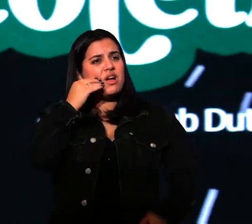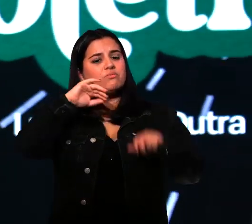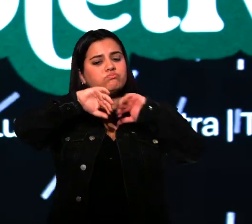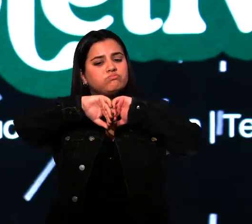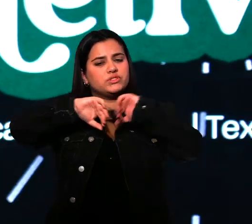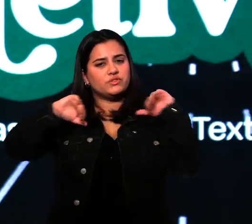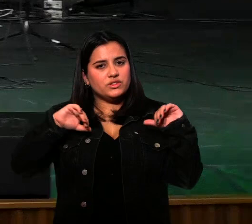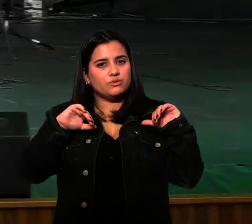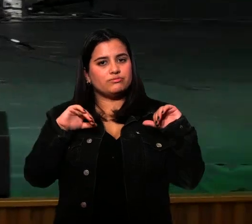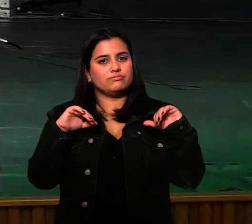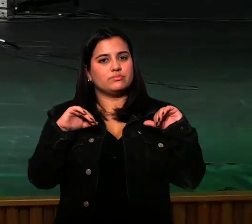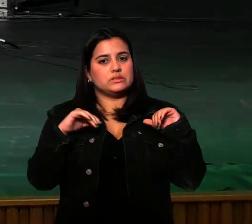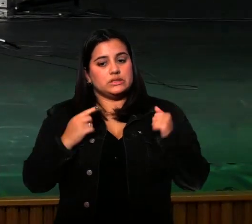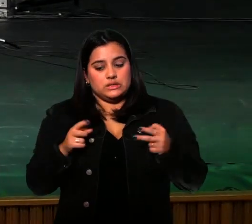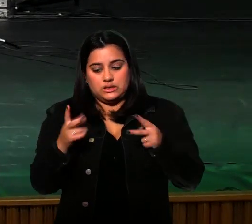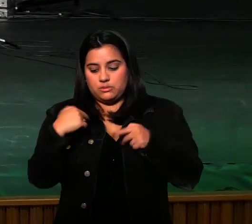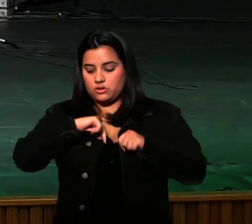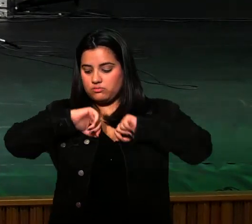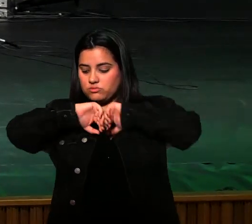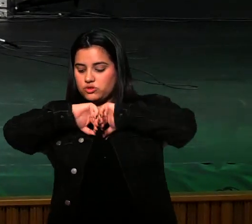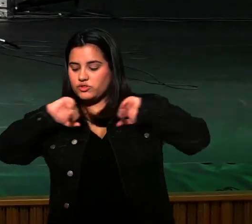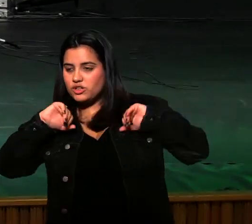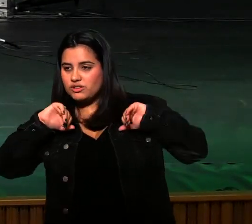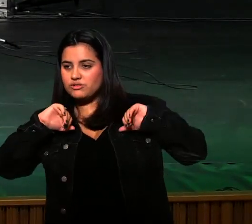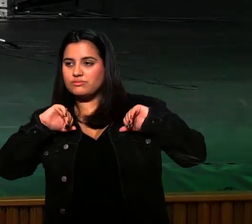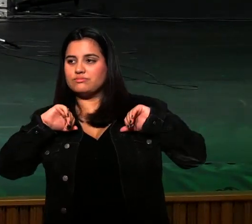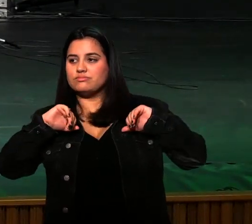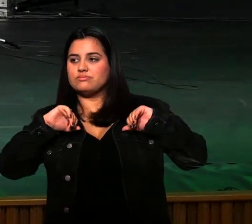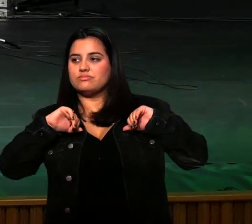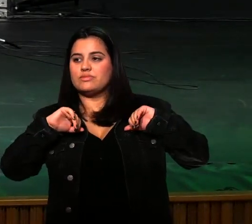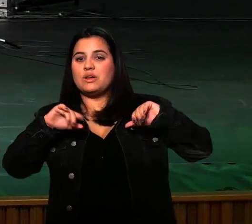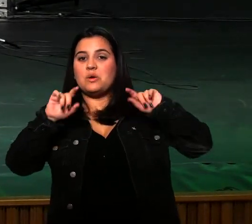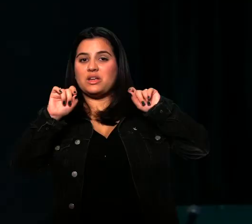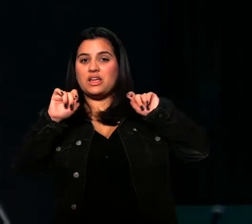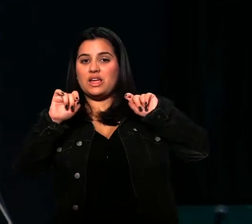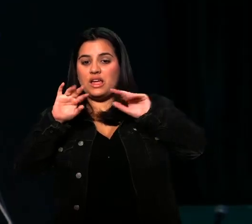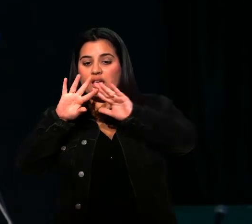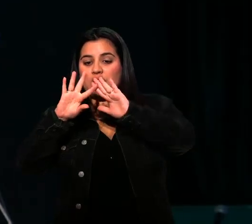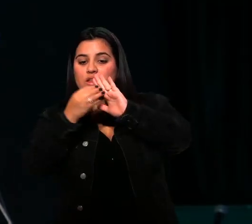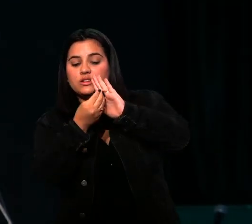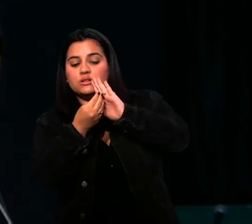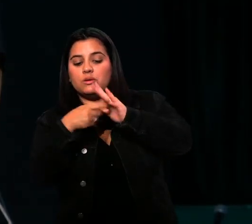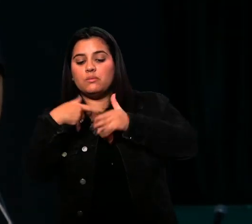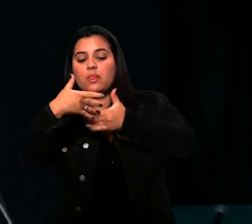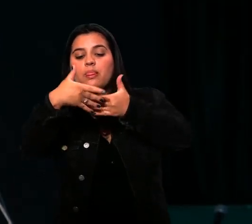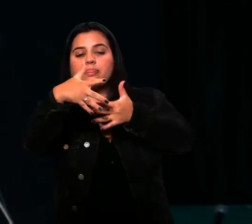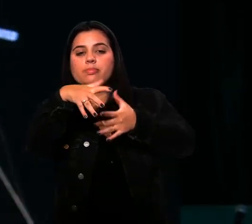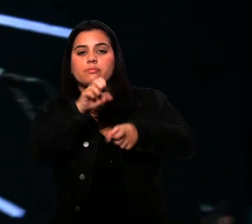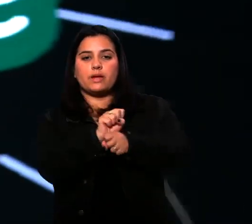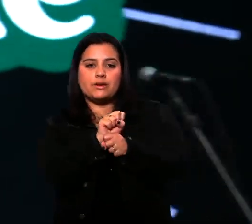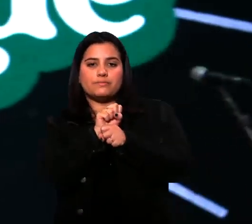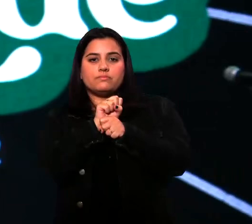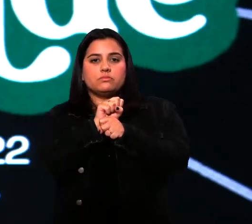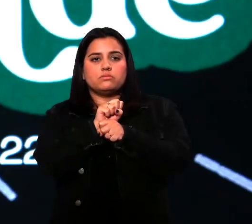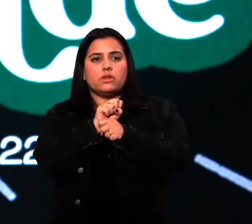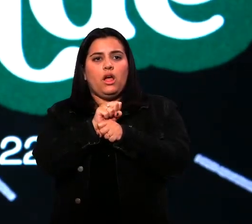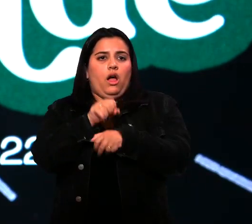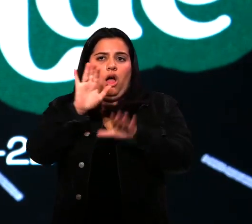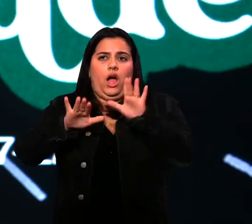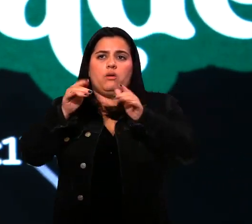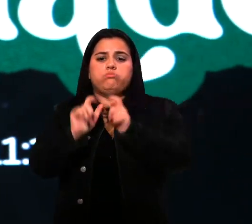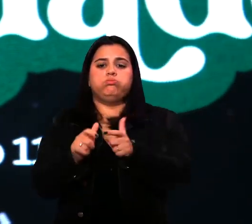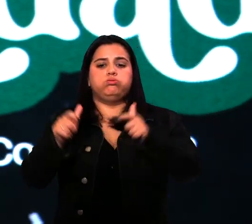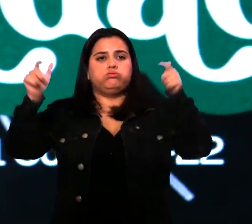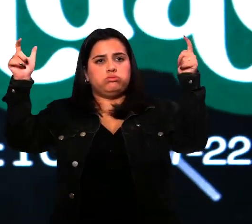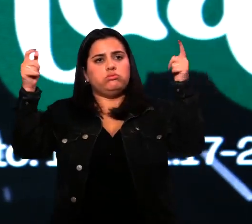estamos divididos, separados, a igreja para de avançar. Ela pode até crescer, mas não